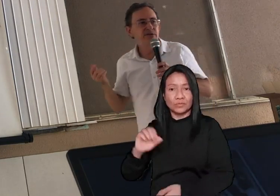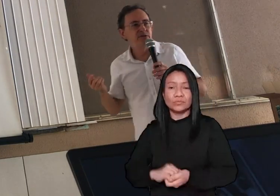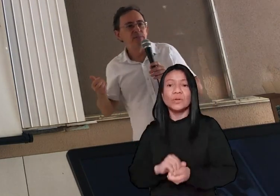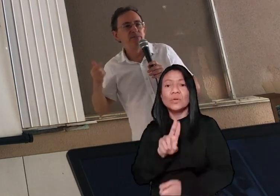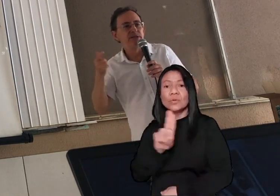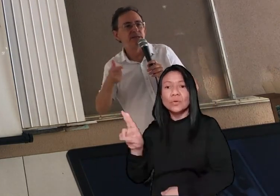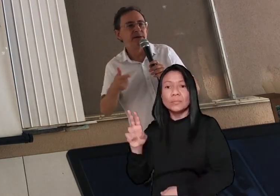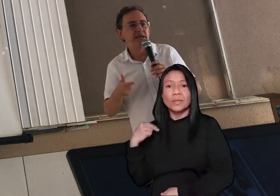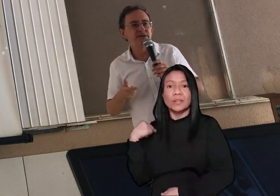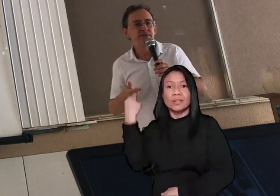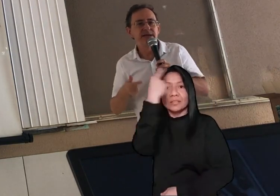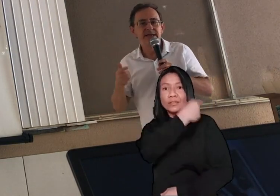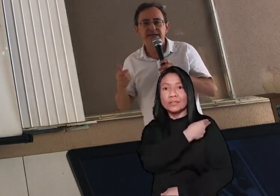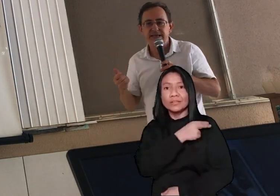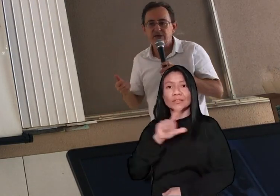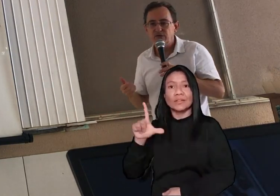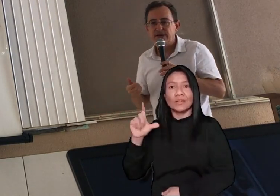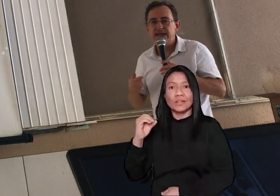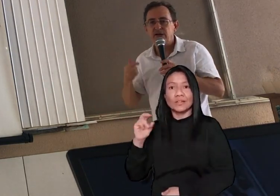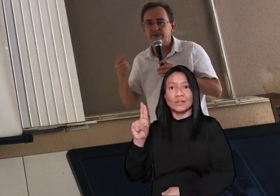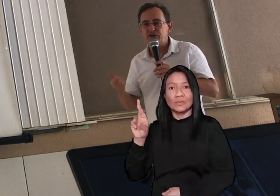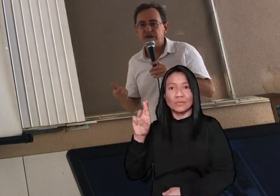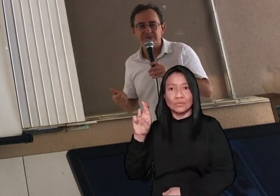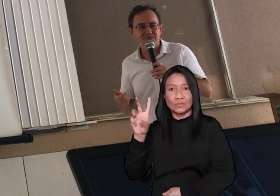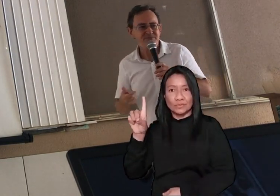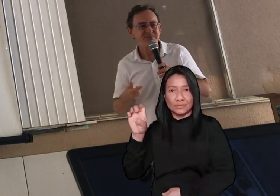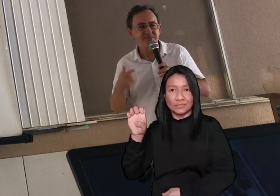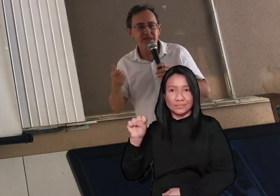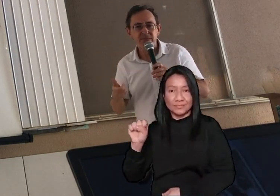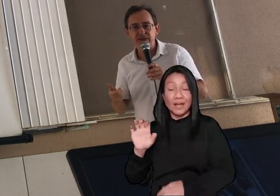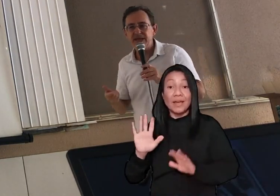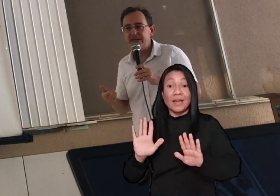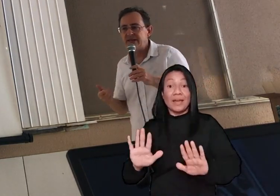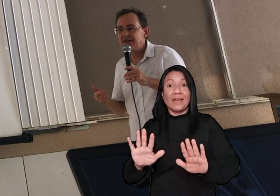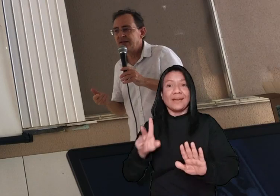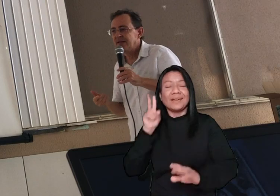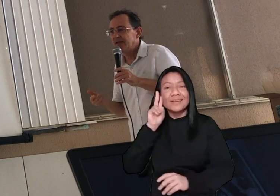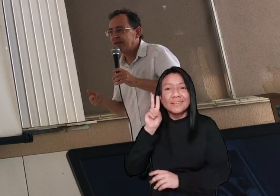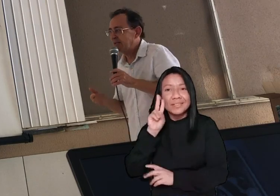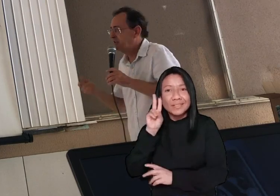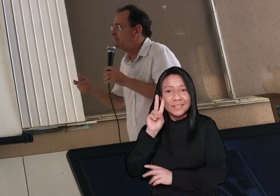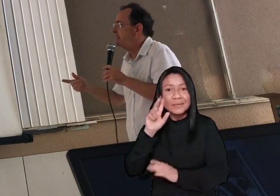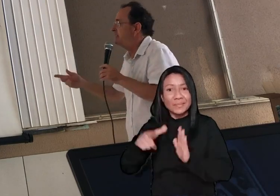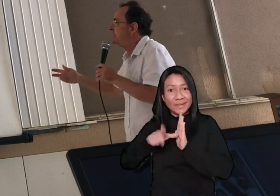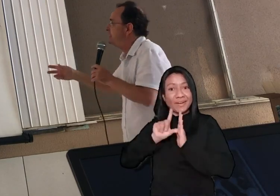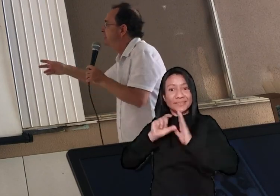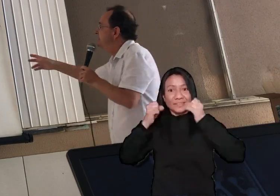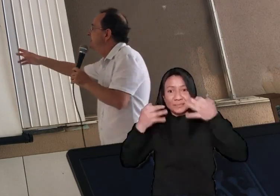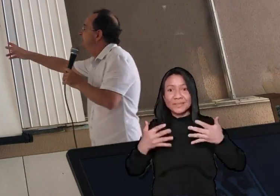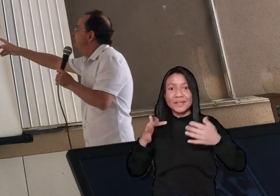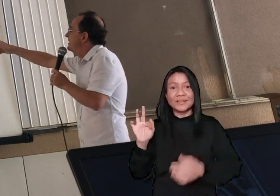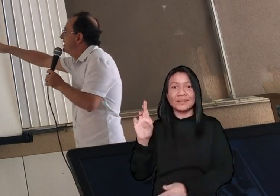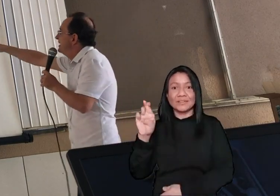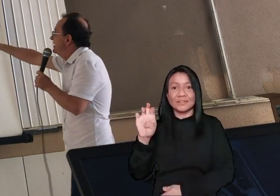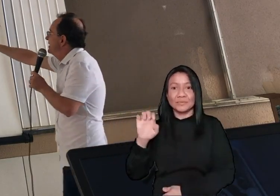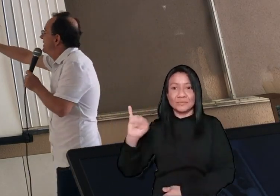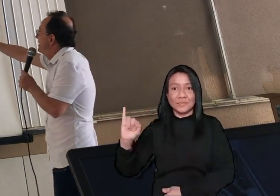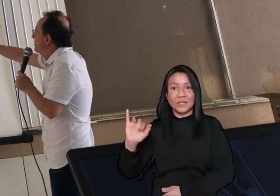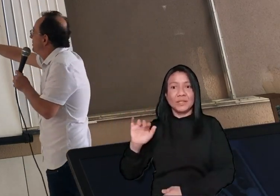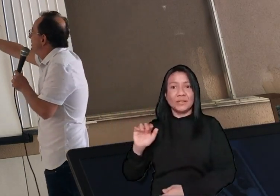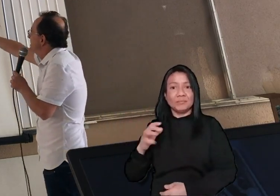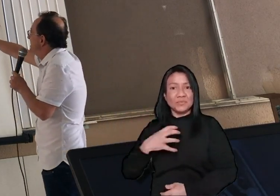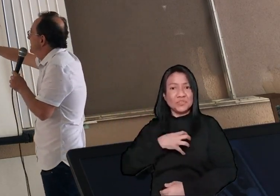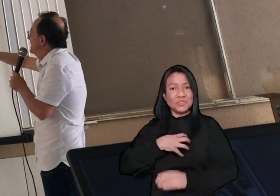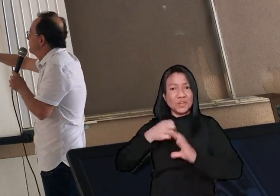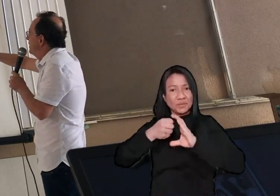Lembra que no início da palestra eu falei que o Frei era uma pessoa bem criativa? Olha aqui, ó.